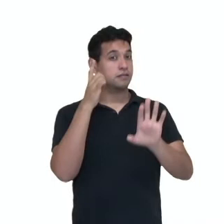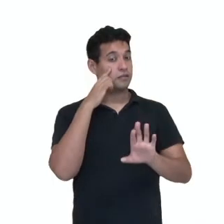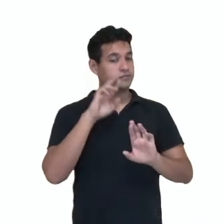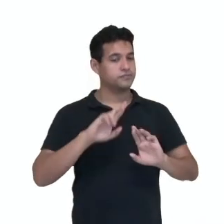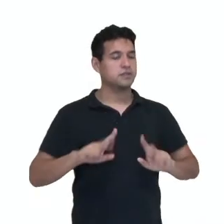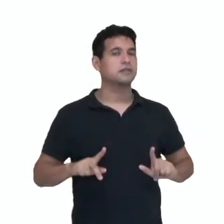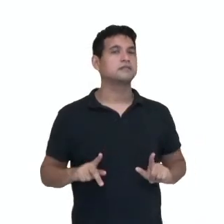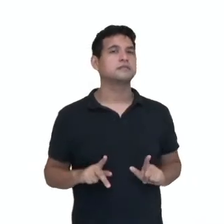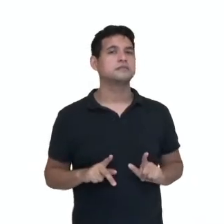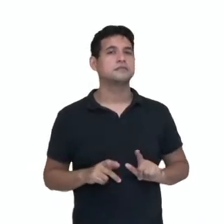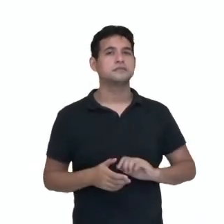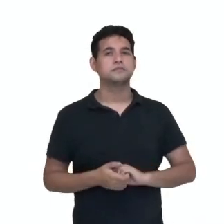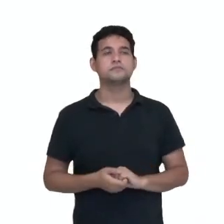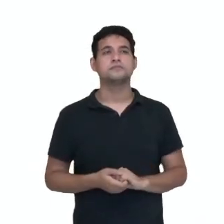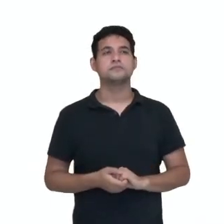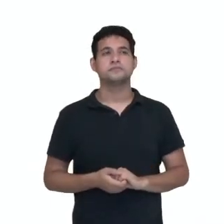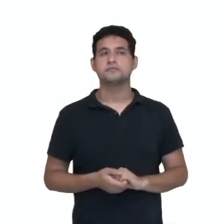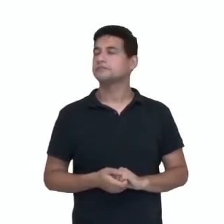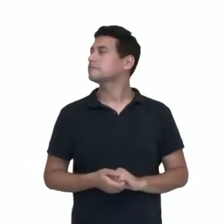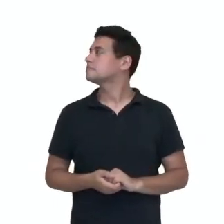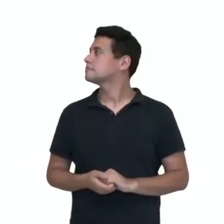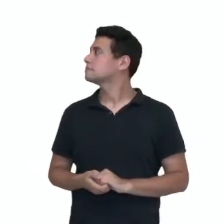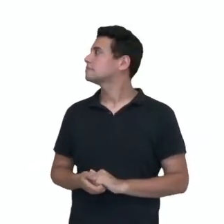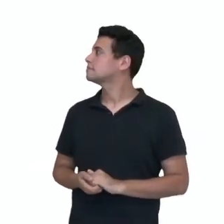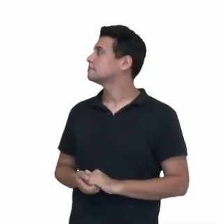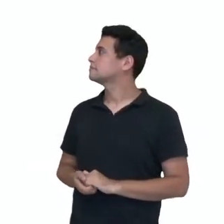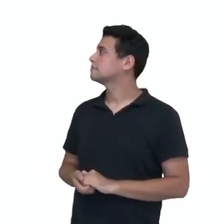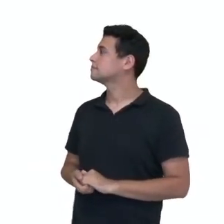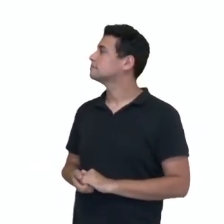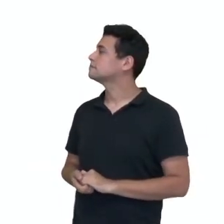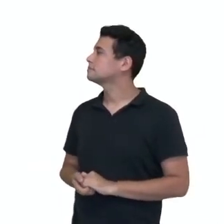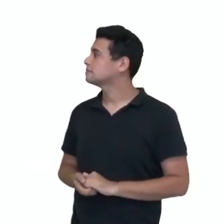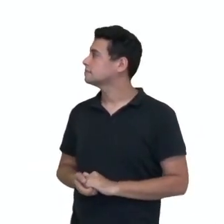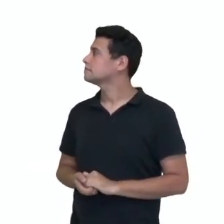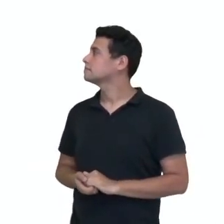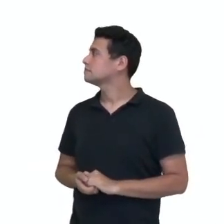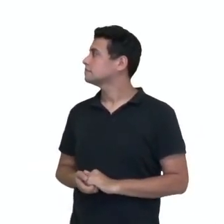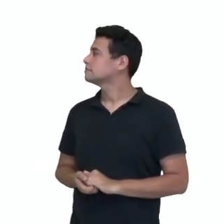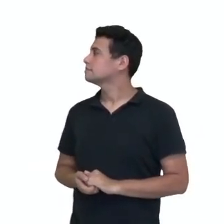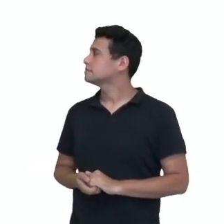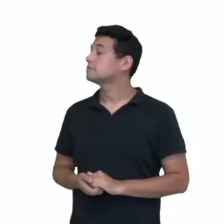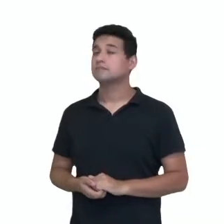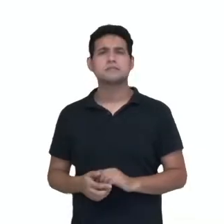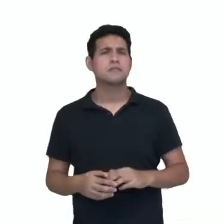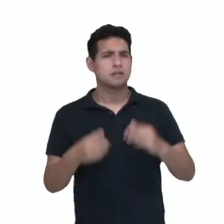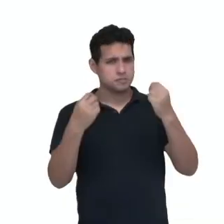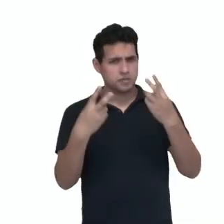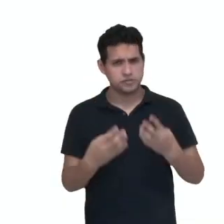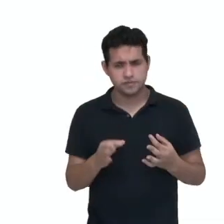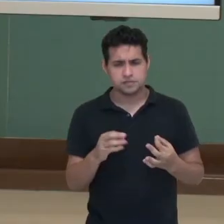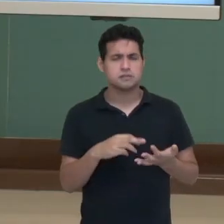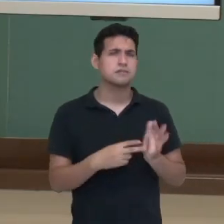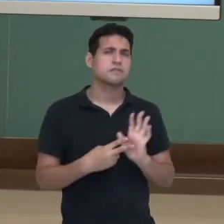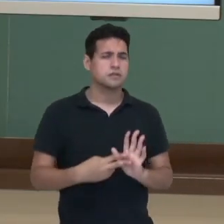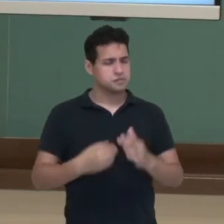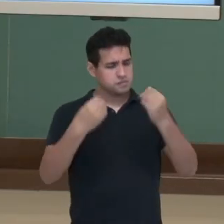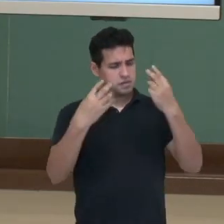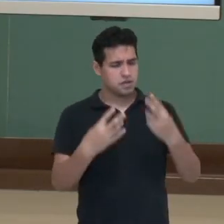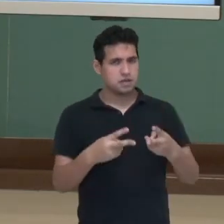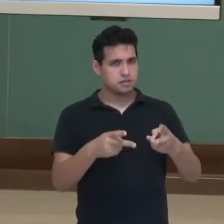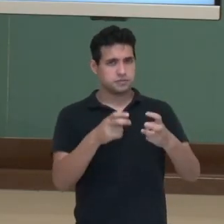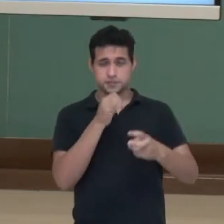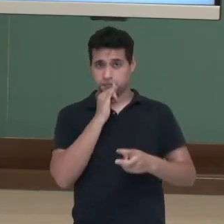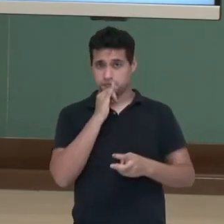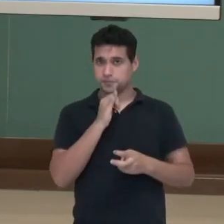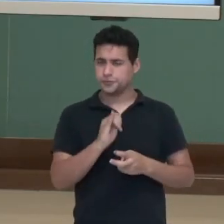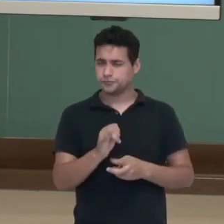outro. Te dejo, pues ya no me quieres como antes. Explicativa, explica. Olha o